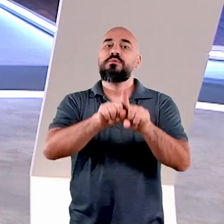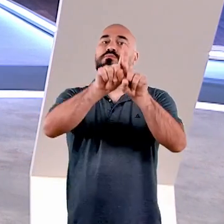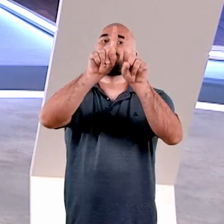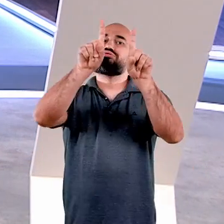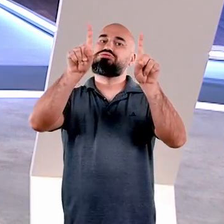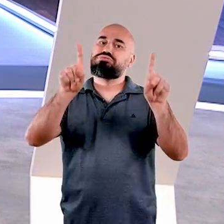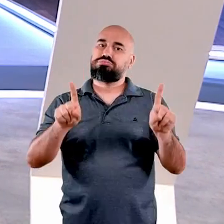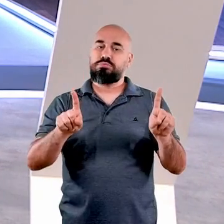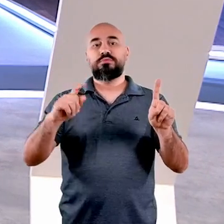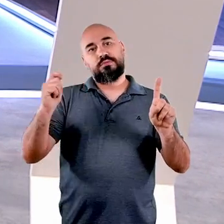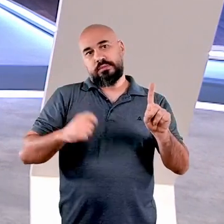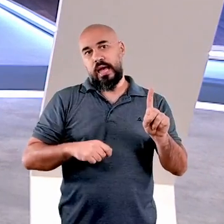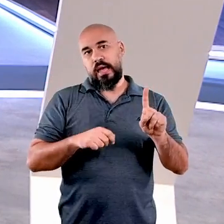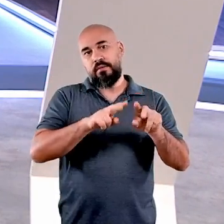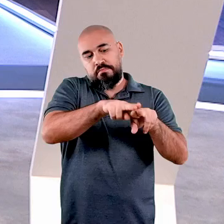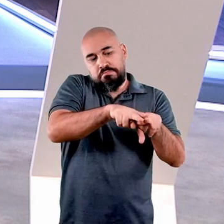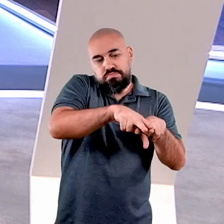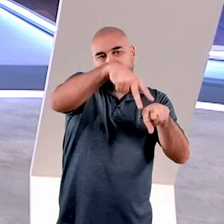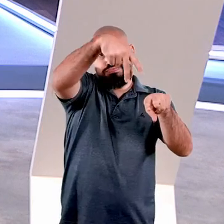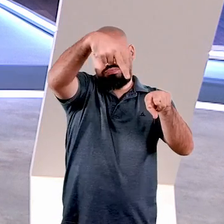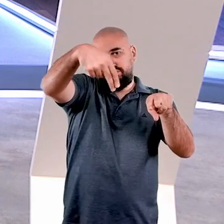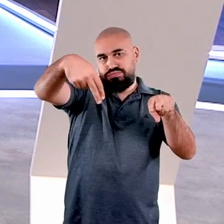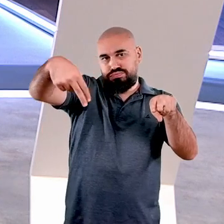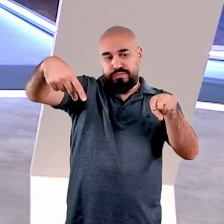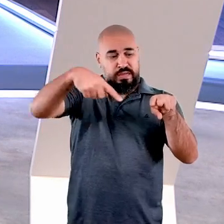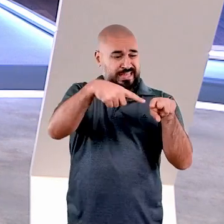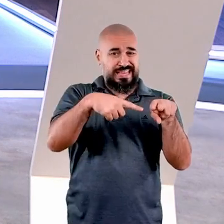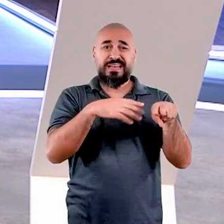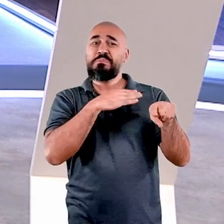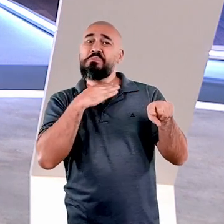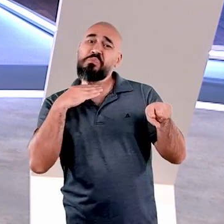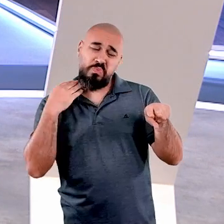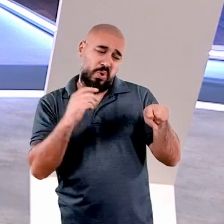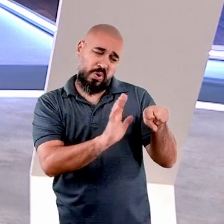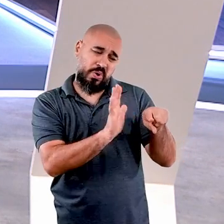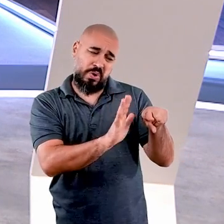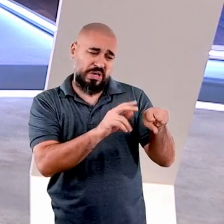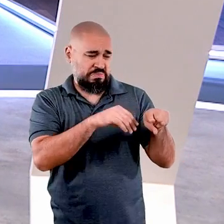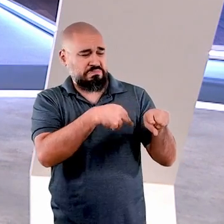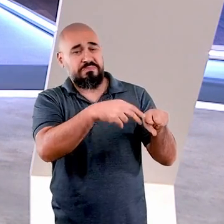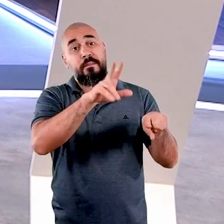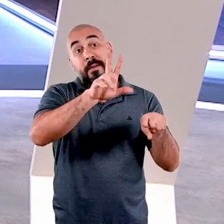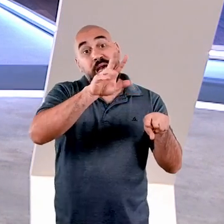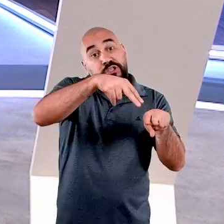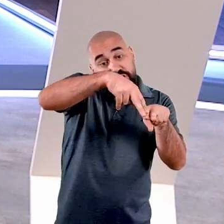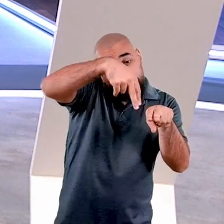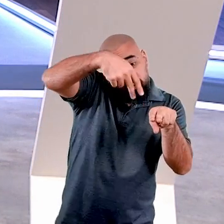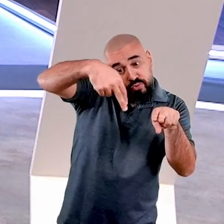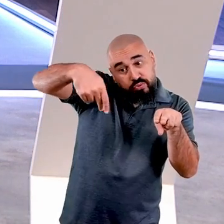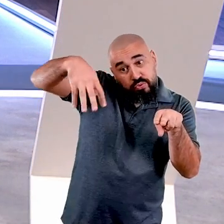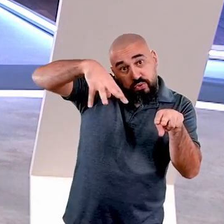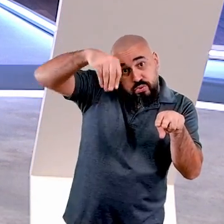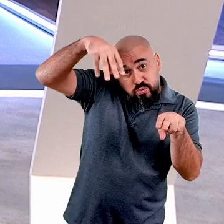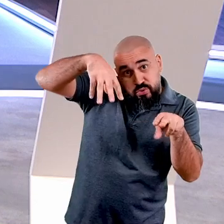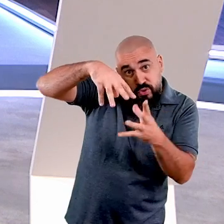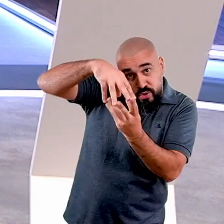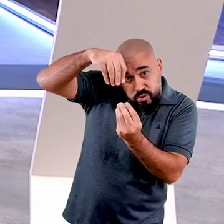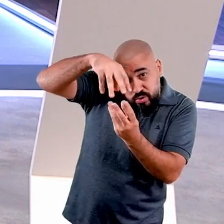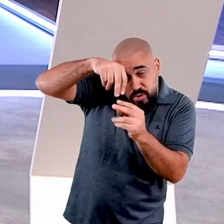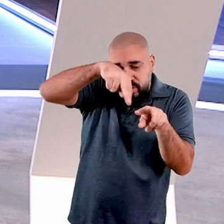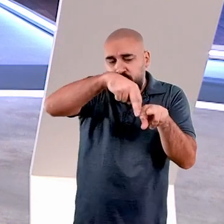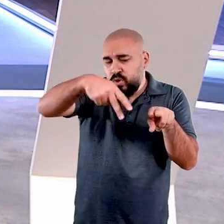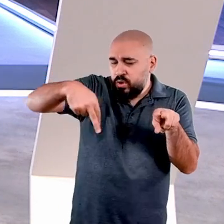morre, ela é eterna. Então, o corpo, ele morre, mas a alma desencarna e ela continuará viva por todo